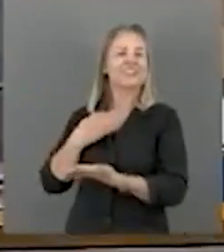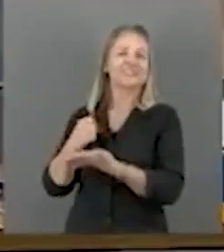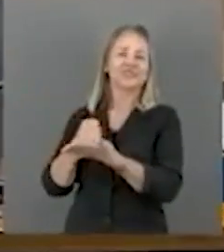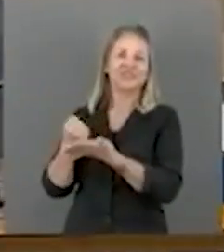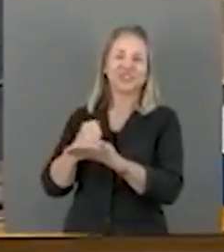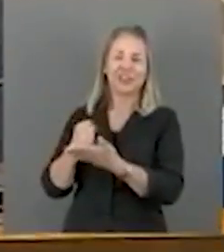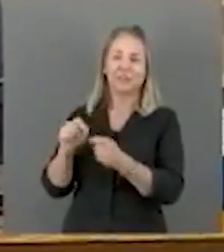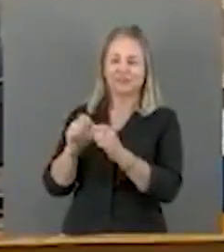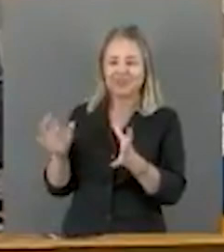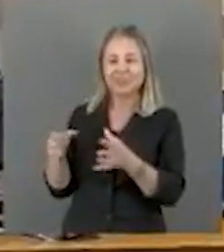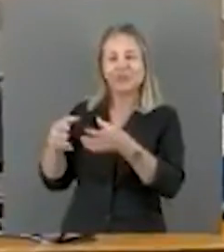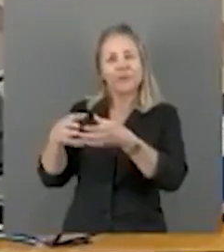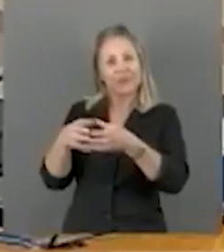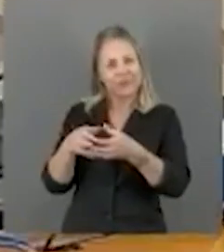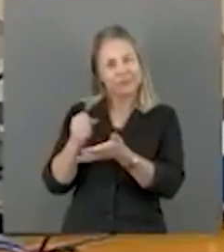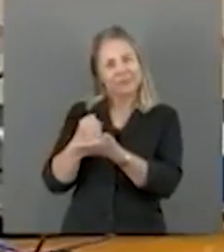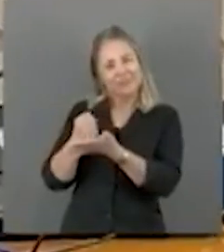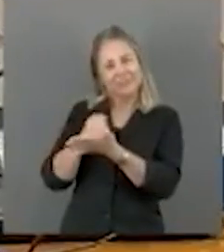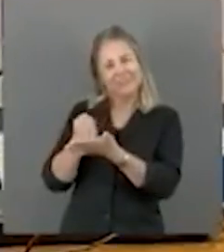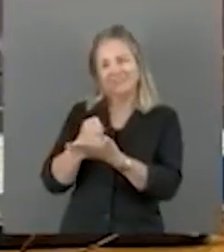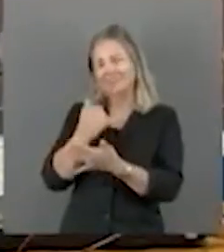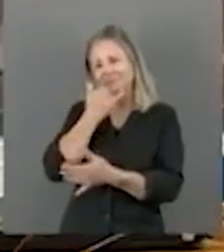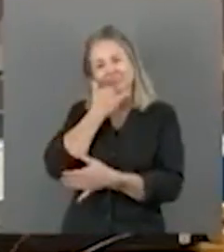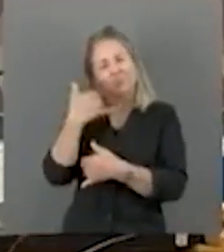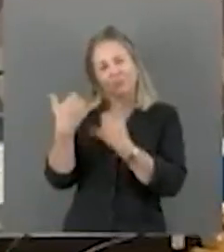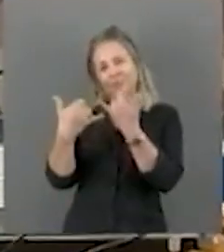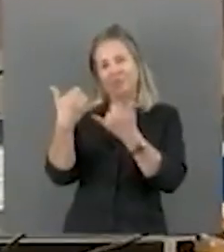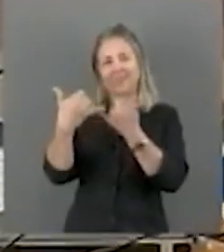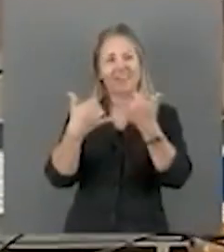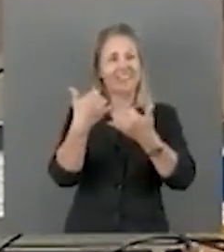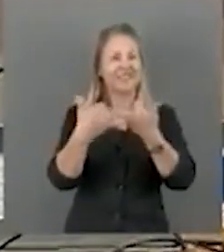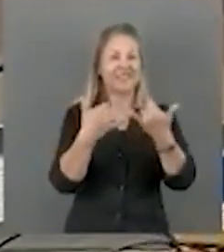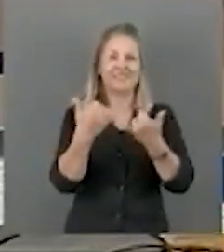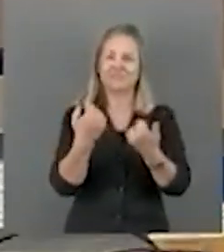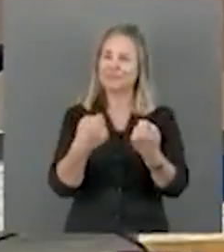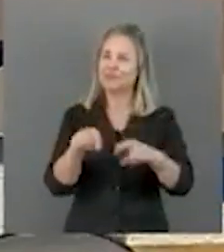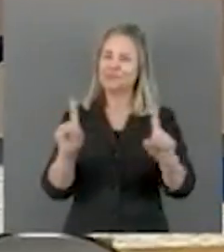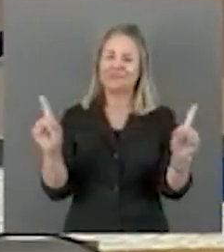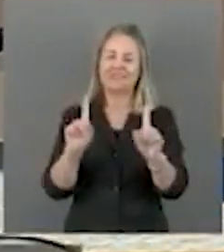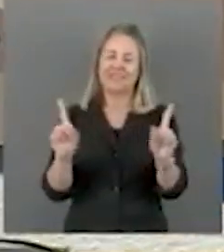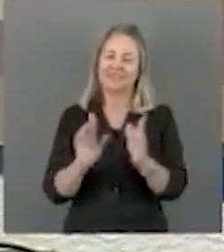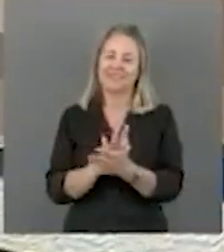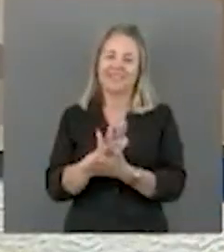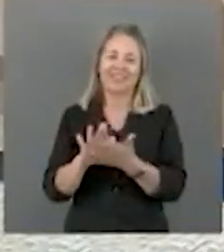uma comunidade de jogadores. Estou brincando, isso não há a menor possibilidade de fazer isso.